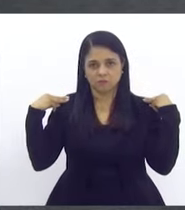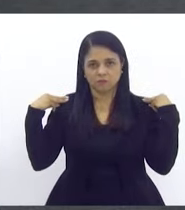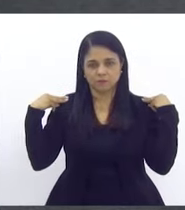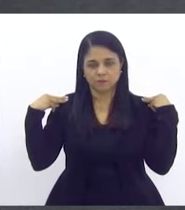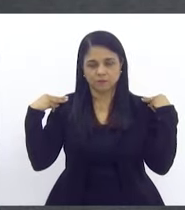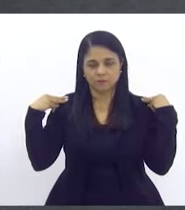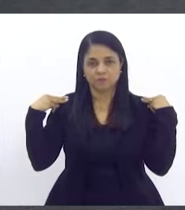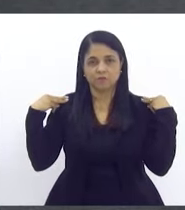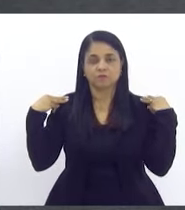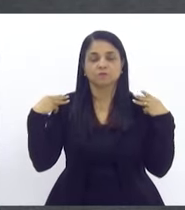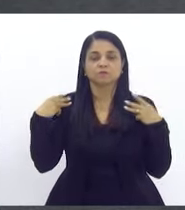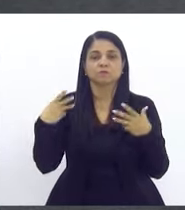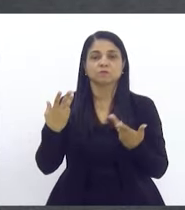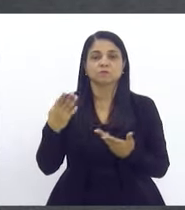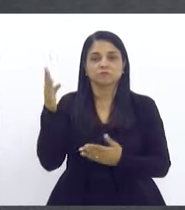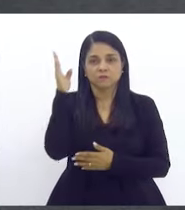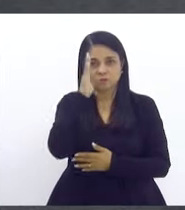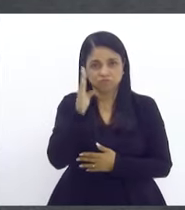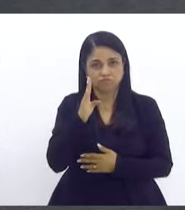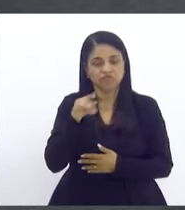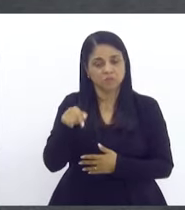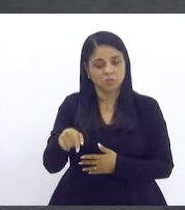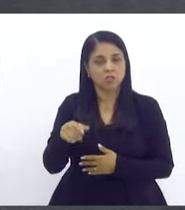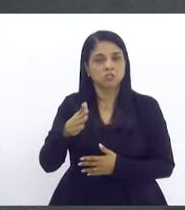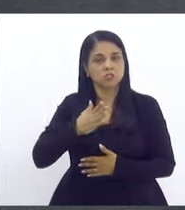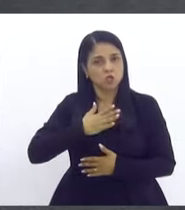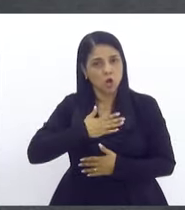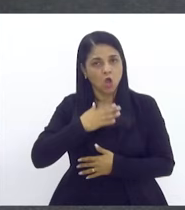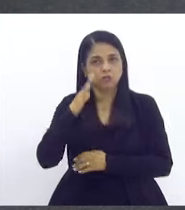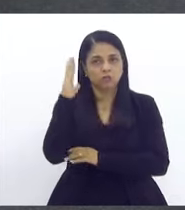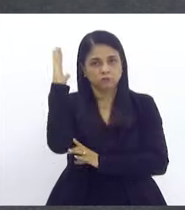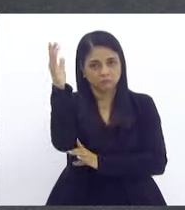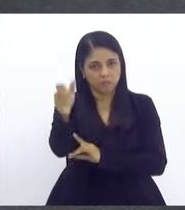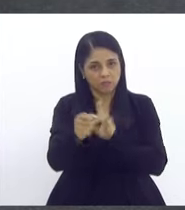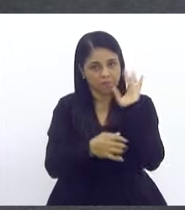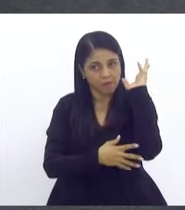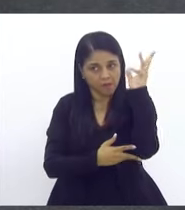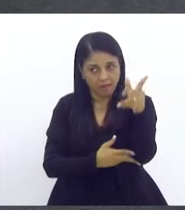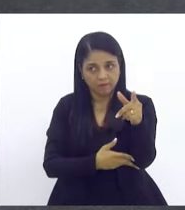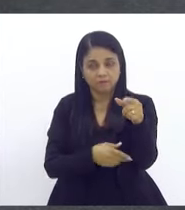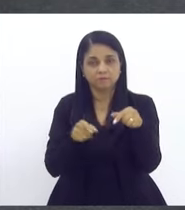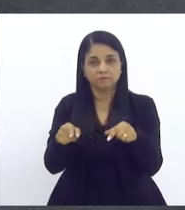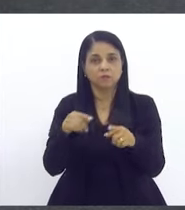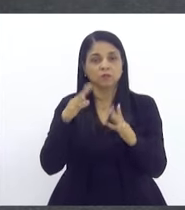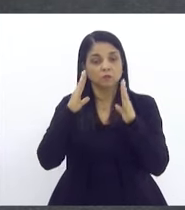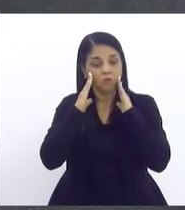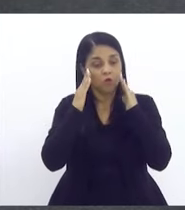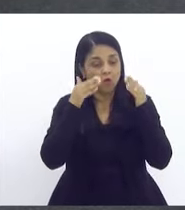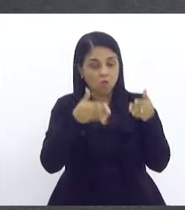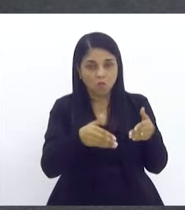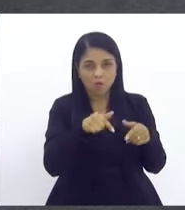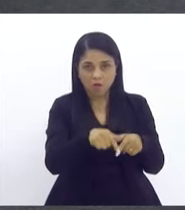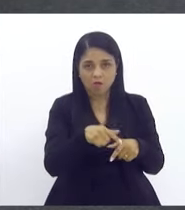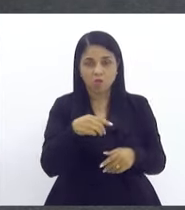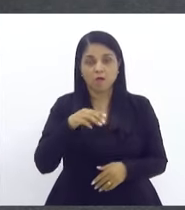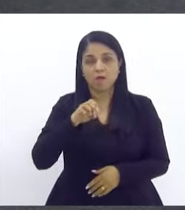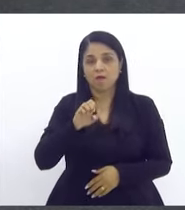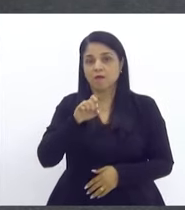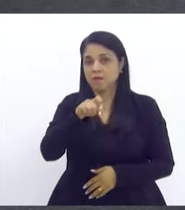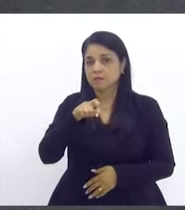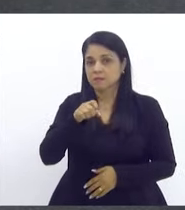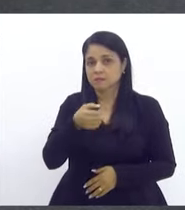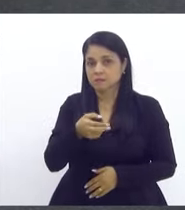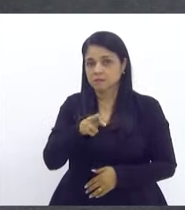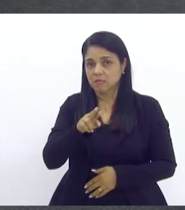99% são nacionalistas, gostam do meio ambiente. Eu me dirigi a eles, deputada Dani Balbi, dizendo o seguinte: não